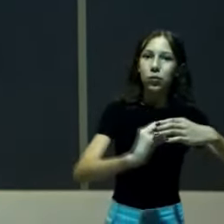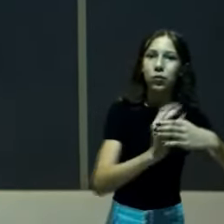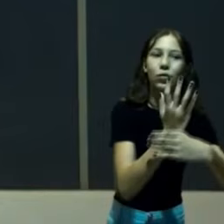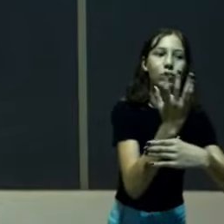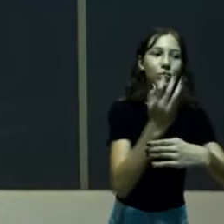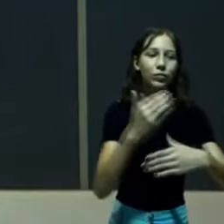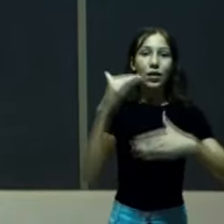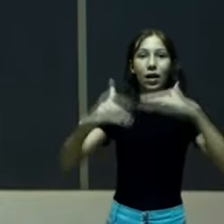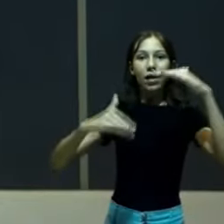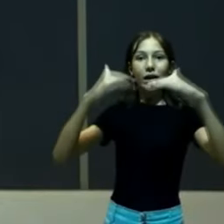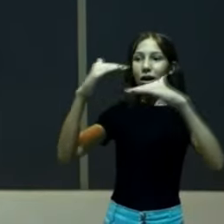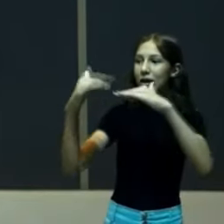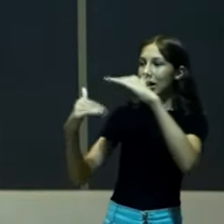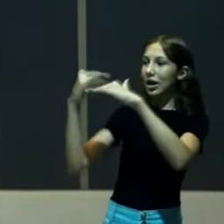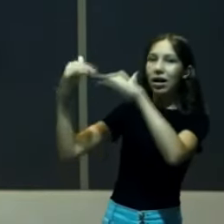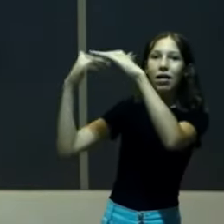Aquilo falou muito comigo.